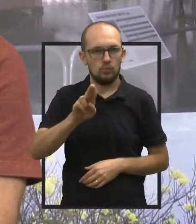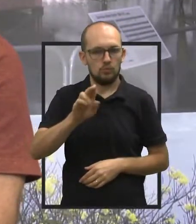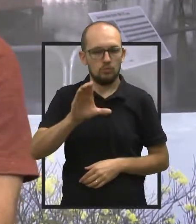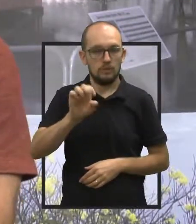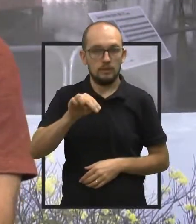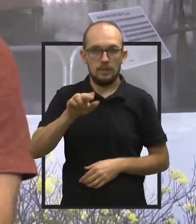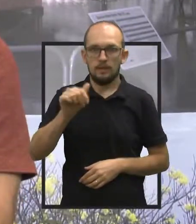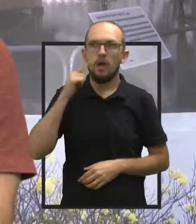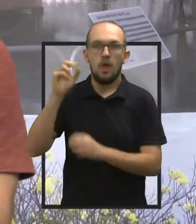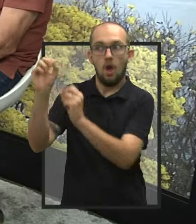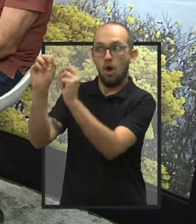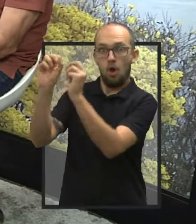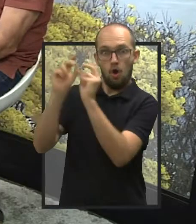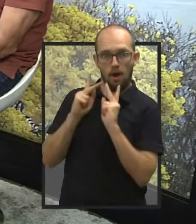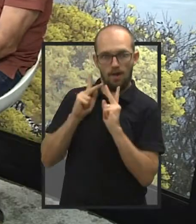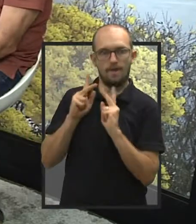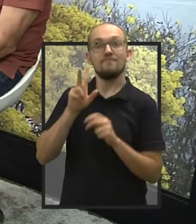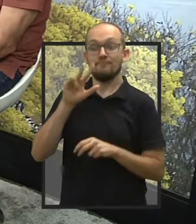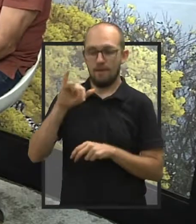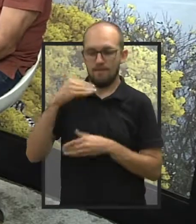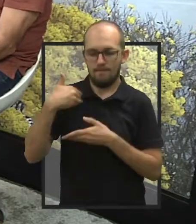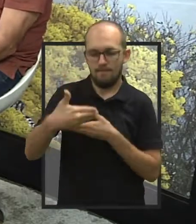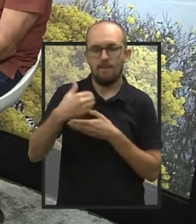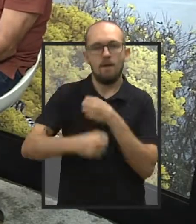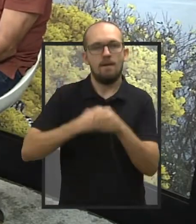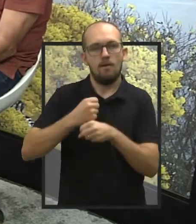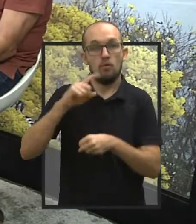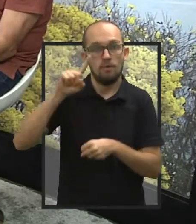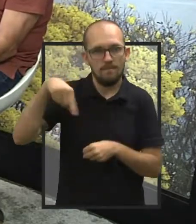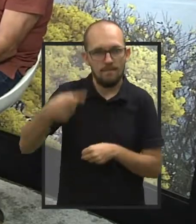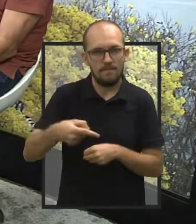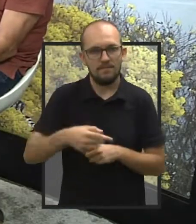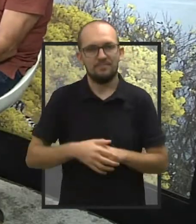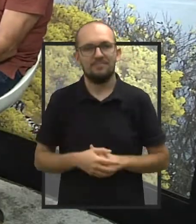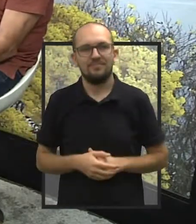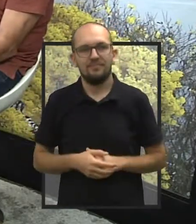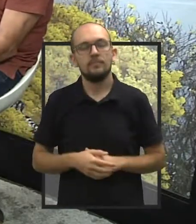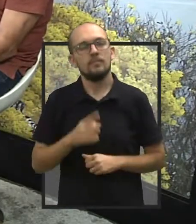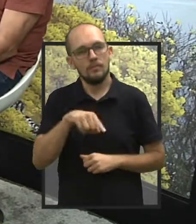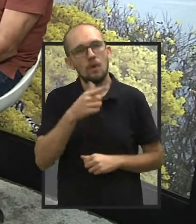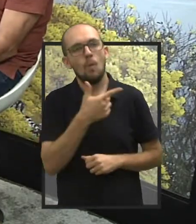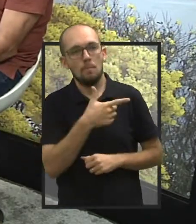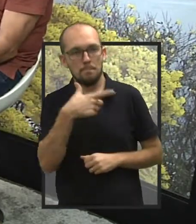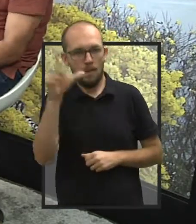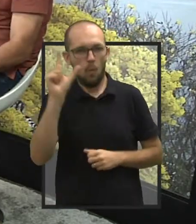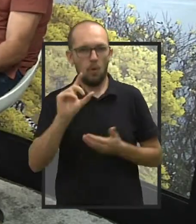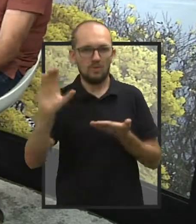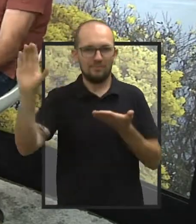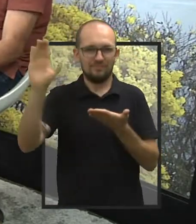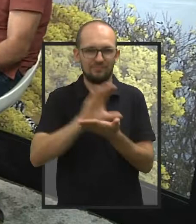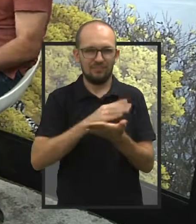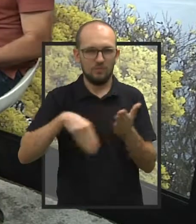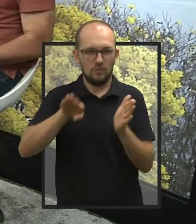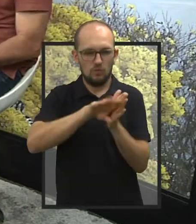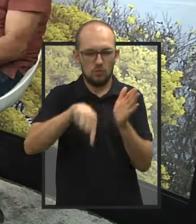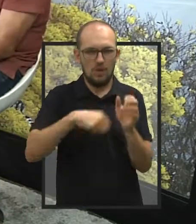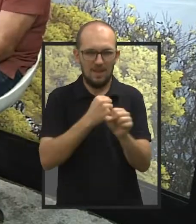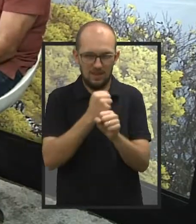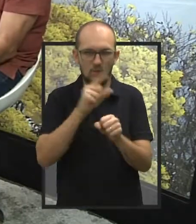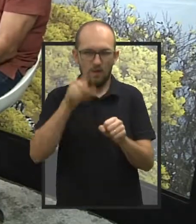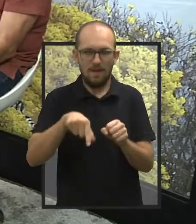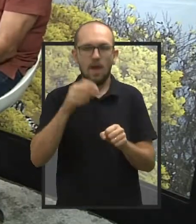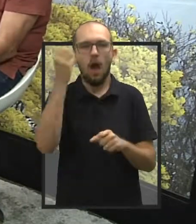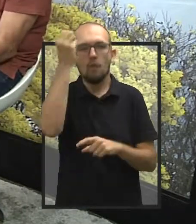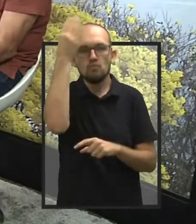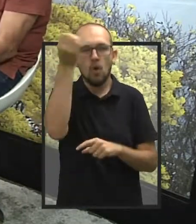no orçamento para o ano que vem. Uma outra emenda que chegou para a gente esse ano e que veio como forma de uma ambulância,